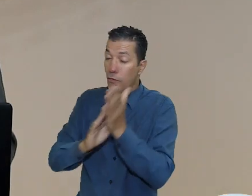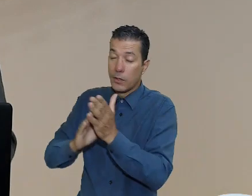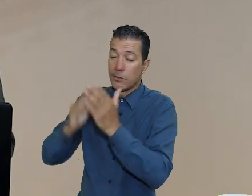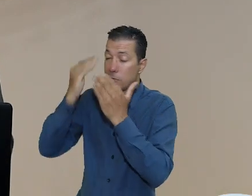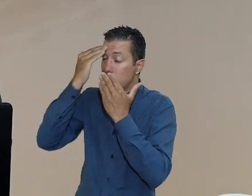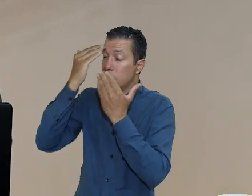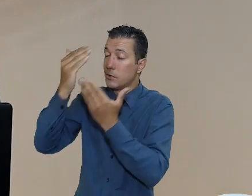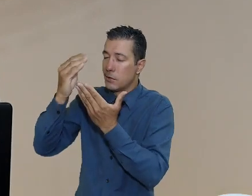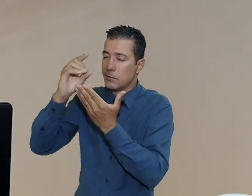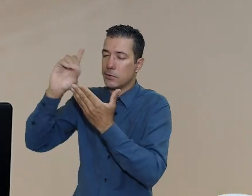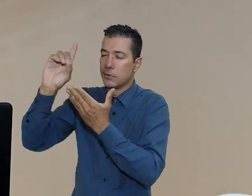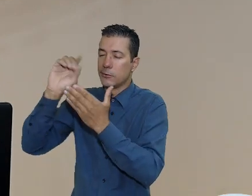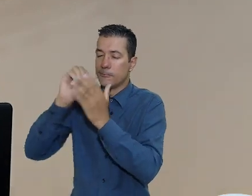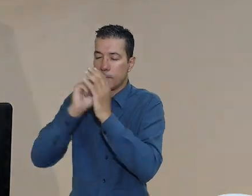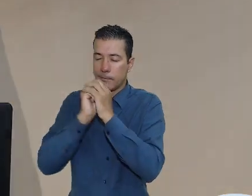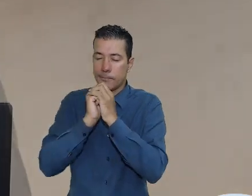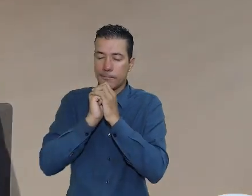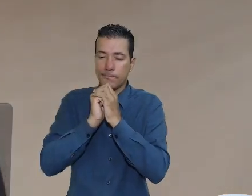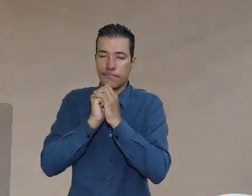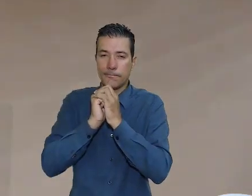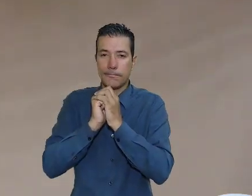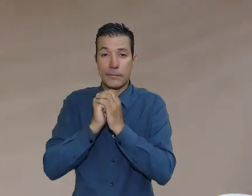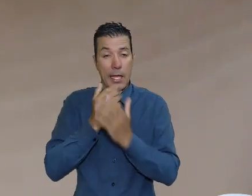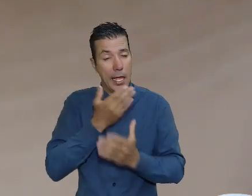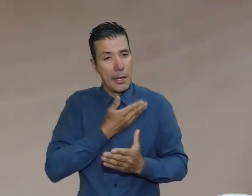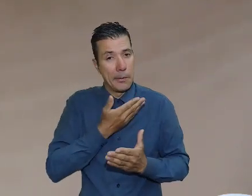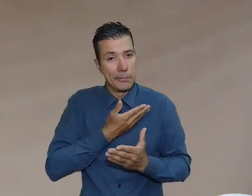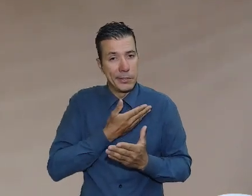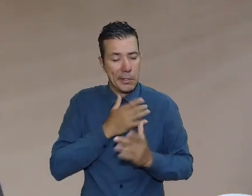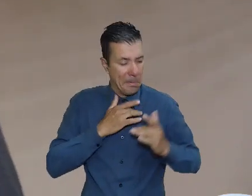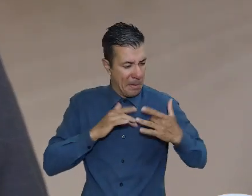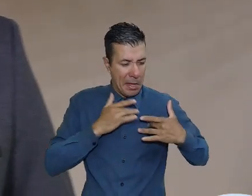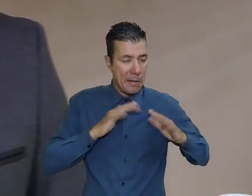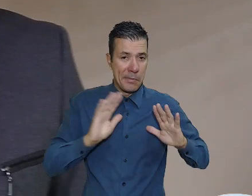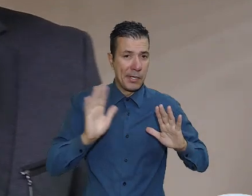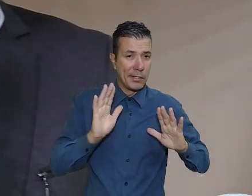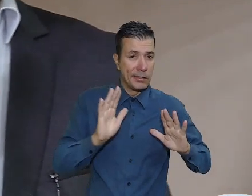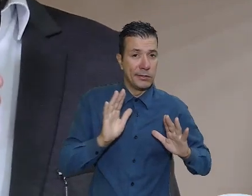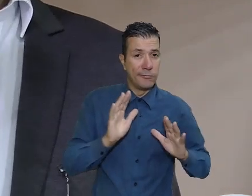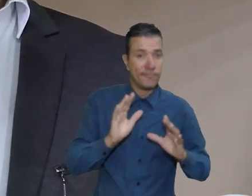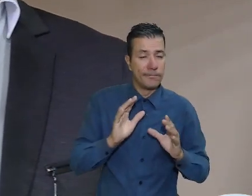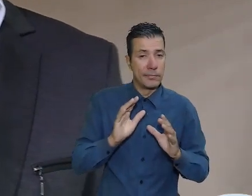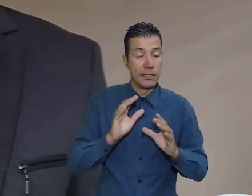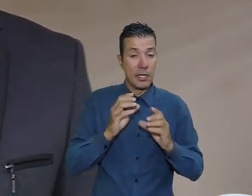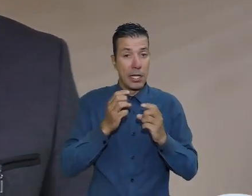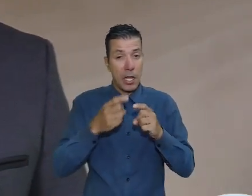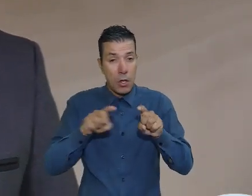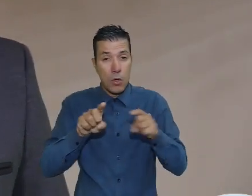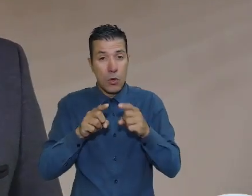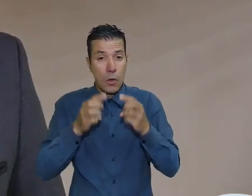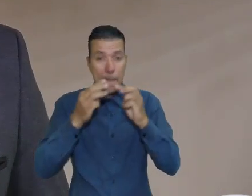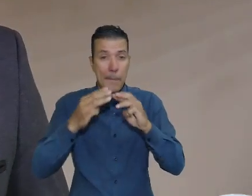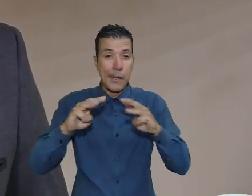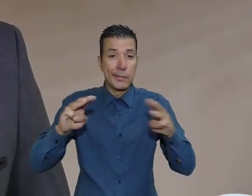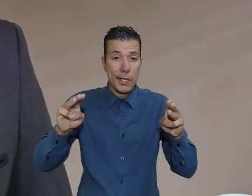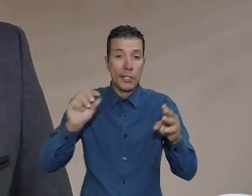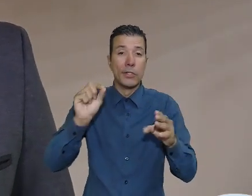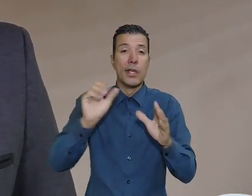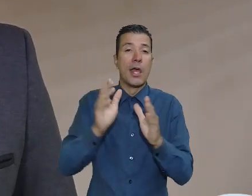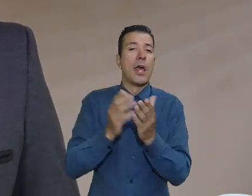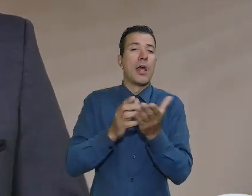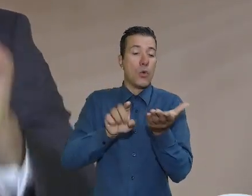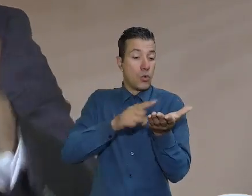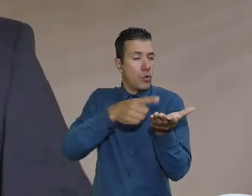agradecemos. Amém. Amém. Amigo, não há o que temer. Esta é a mensagem da próxima música que vamos